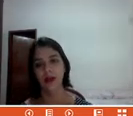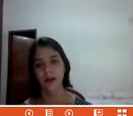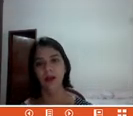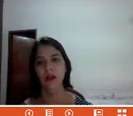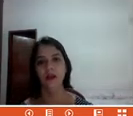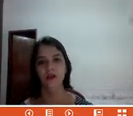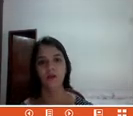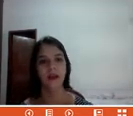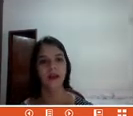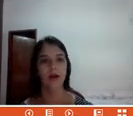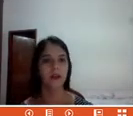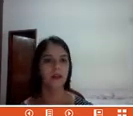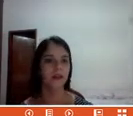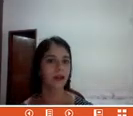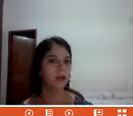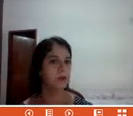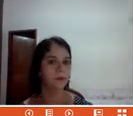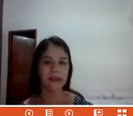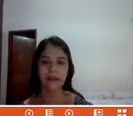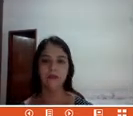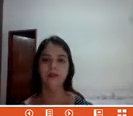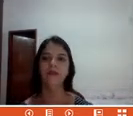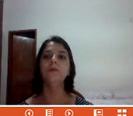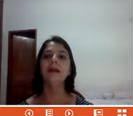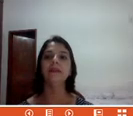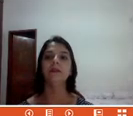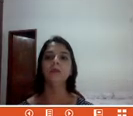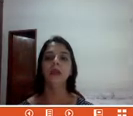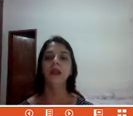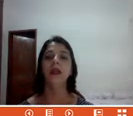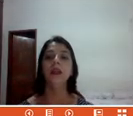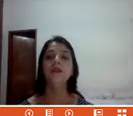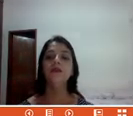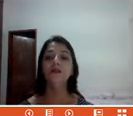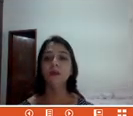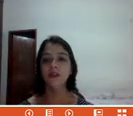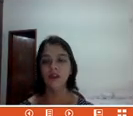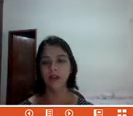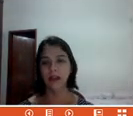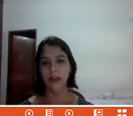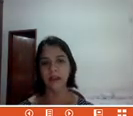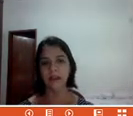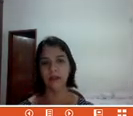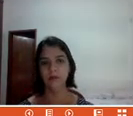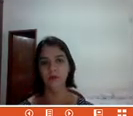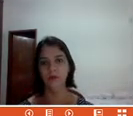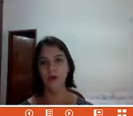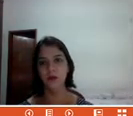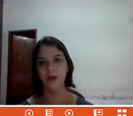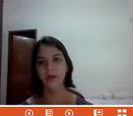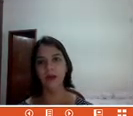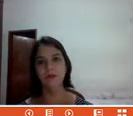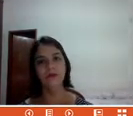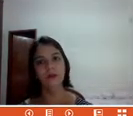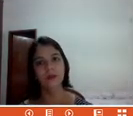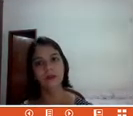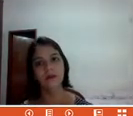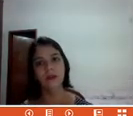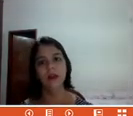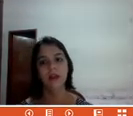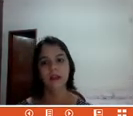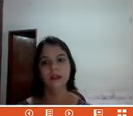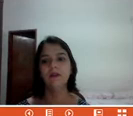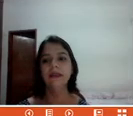suficiente para comunicar, para entender, para passar uma informação. E isso desmotiva a criança, enquanto aluno,